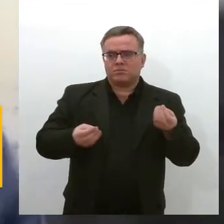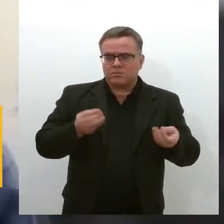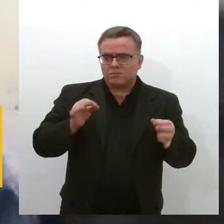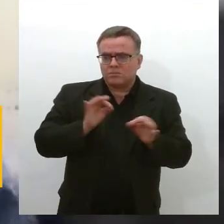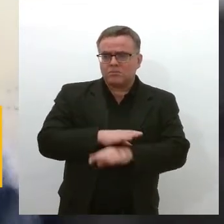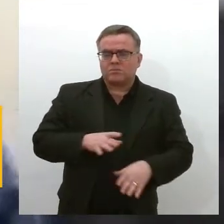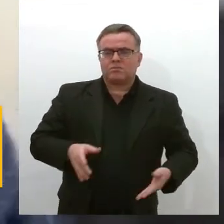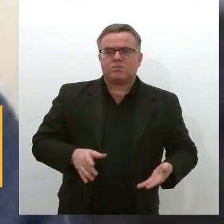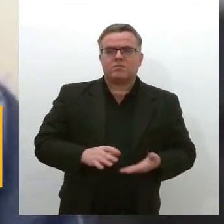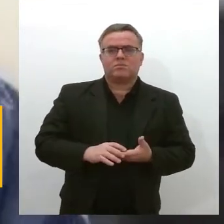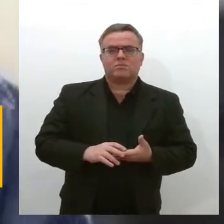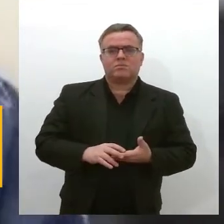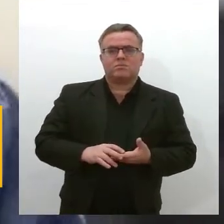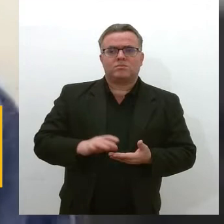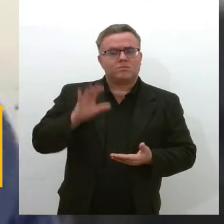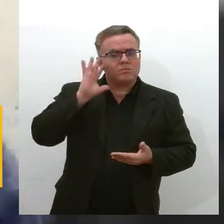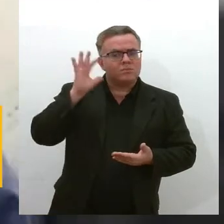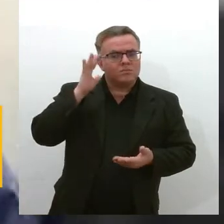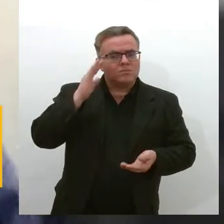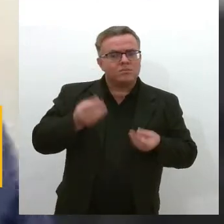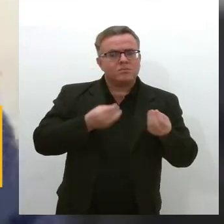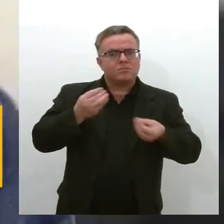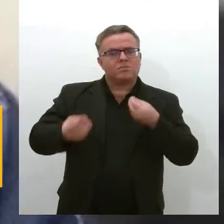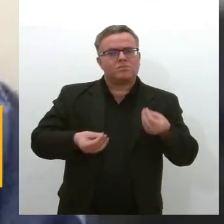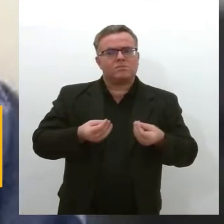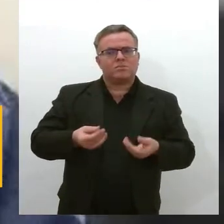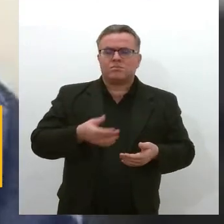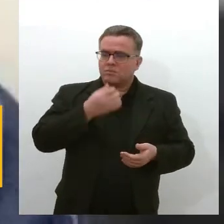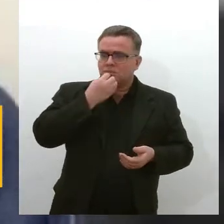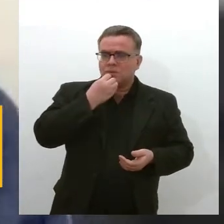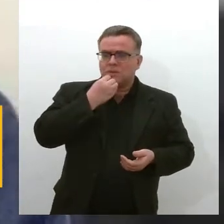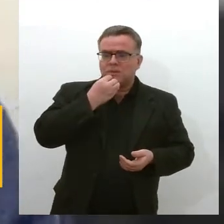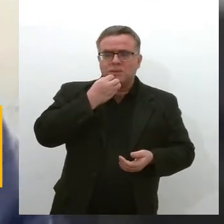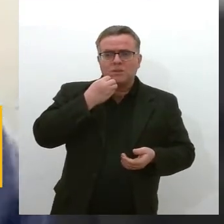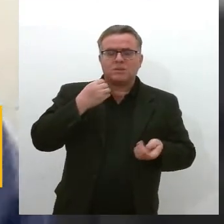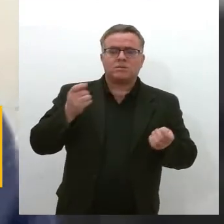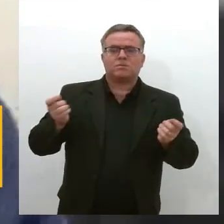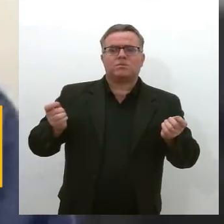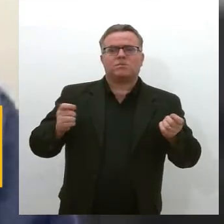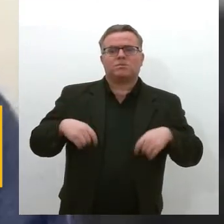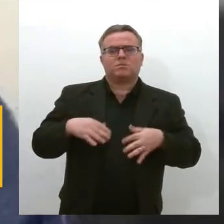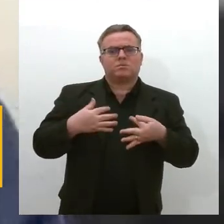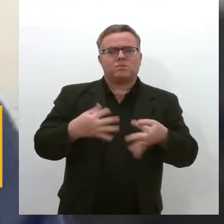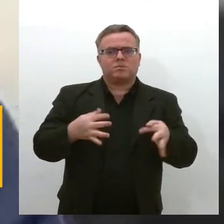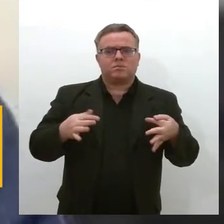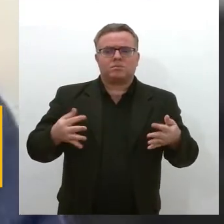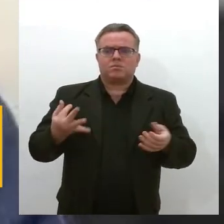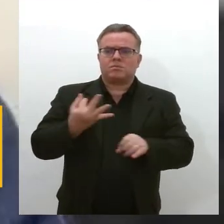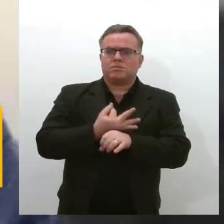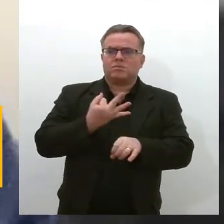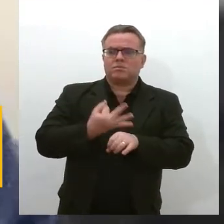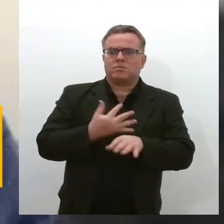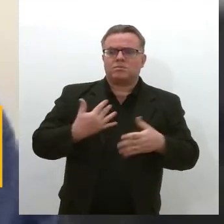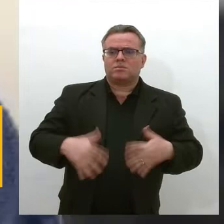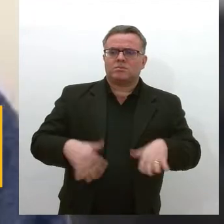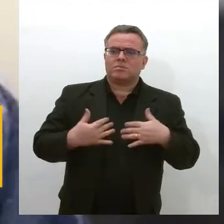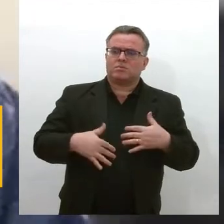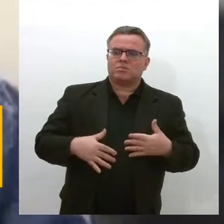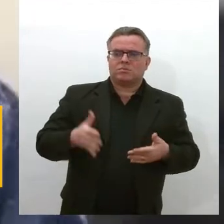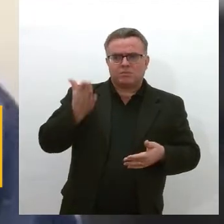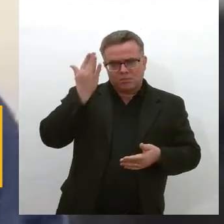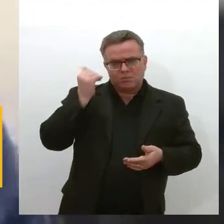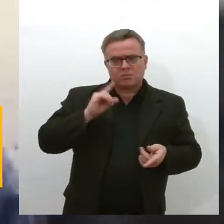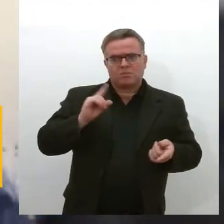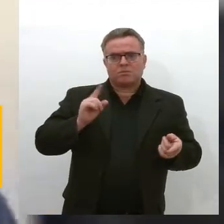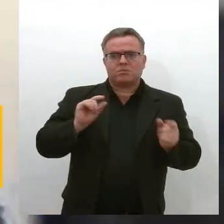um comportamento suicida, ela tem uma dor imensurável, uma dor que não consegue suportar. E muitas vezes ela não tem noção e ciência de